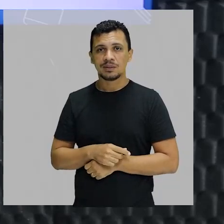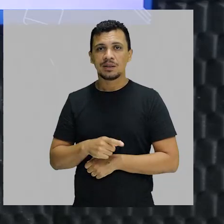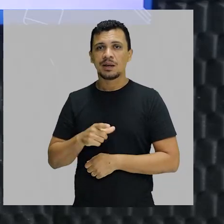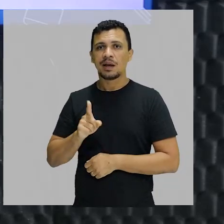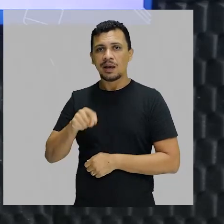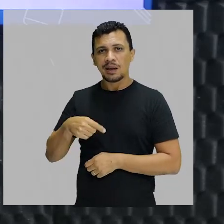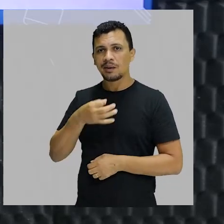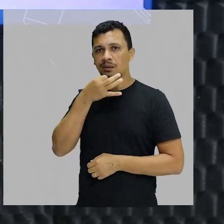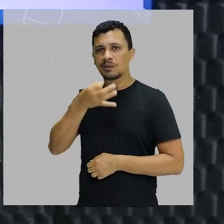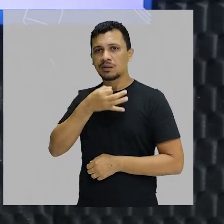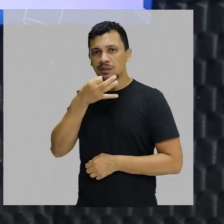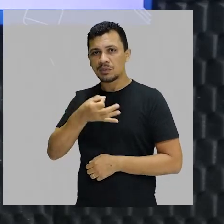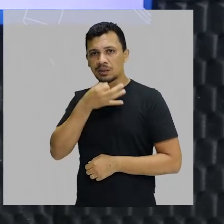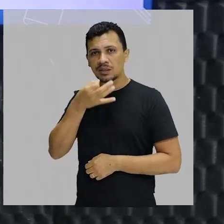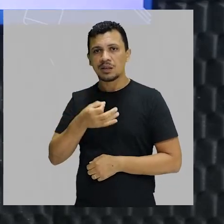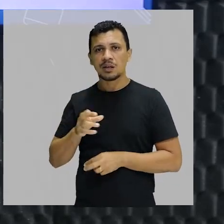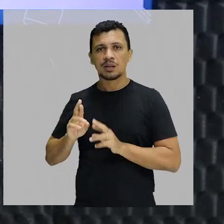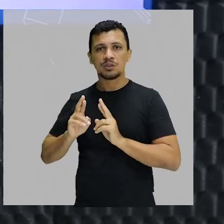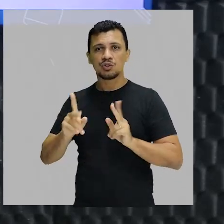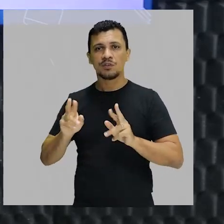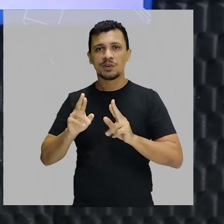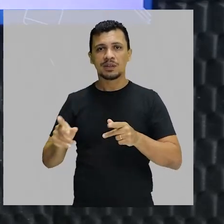falando a questão do feminismo e